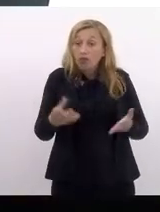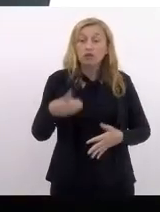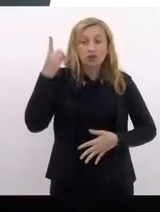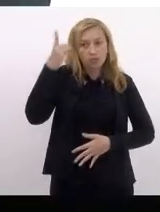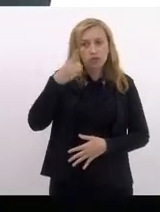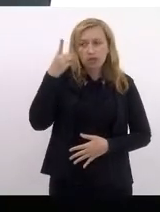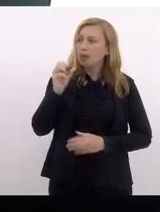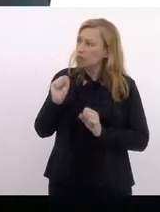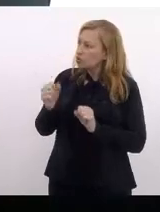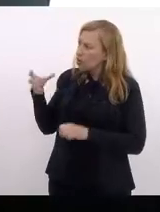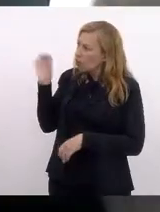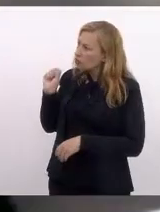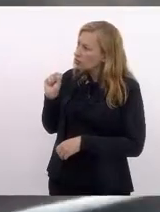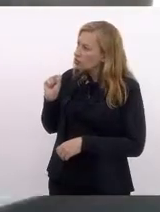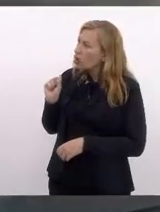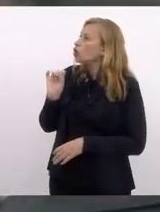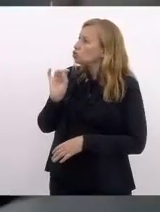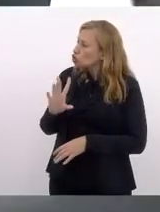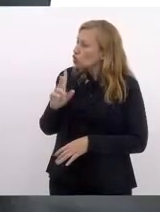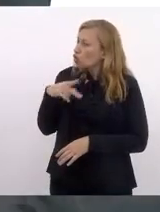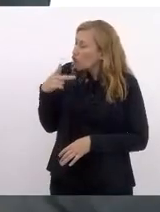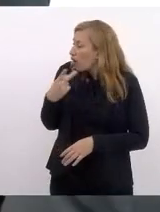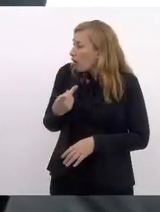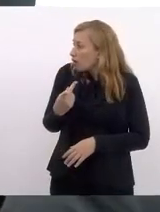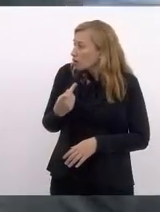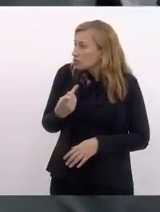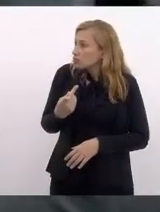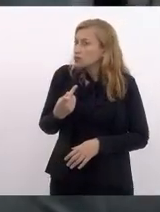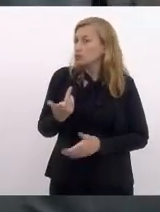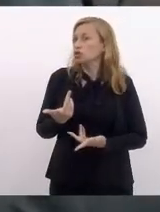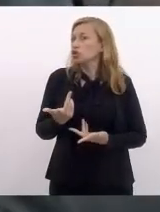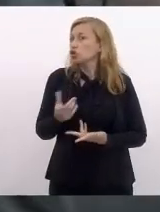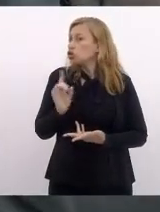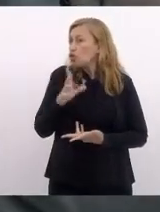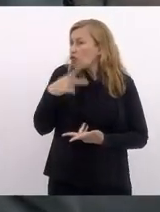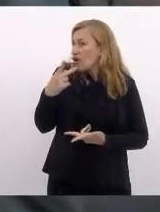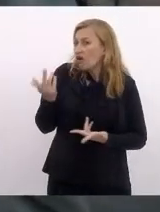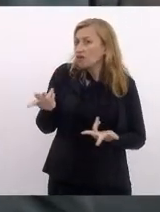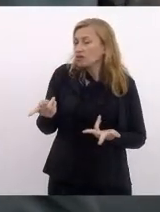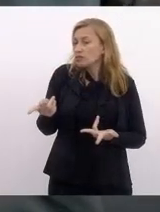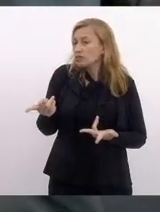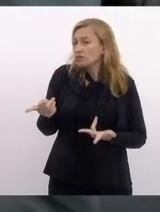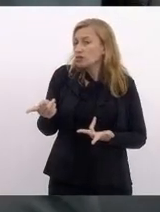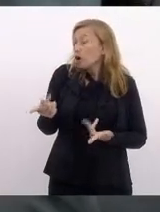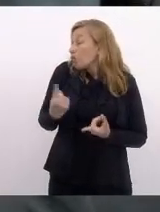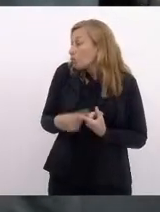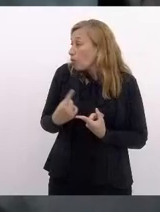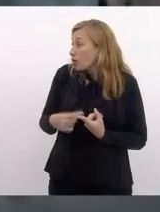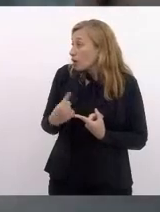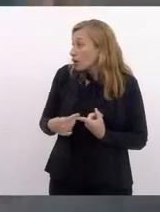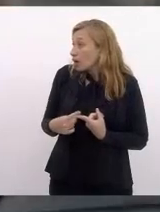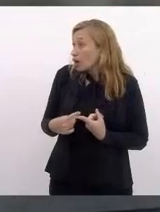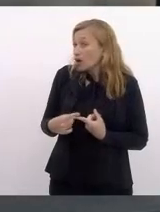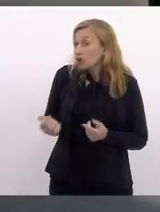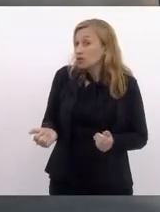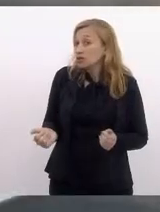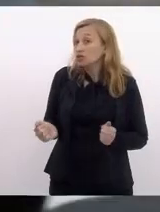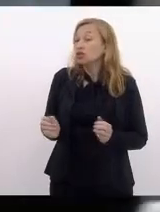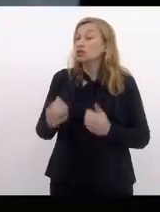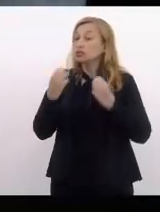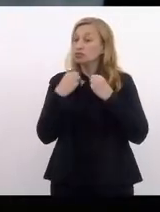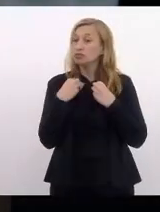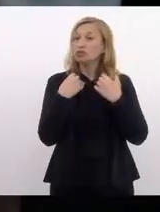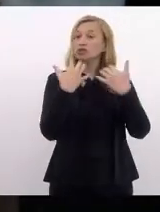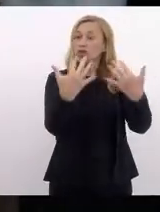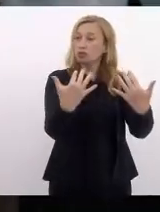Deputado se eu puder ouvir eu sou apenas ponderando estou apenas ponderando tá porque participei das